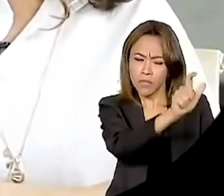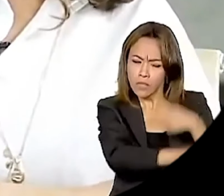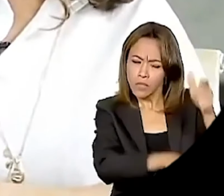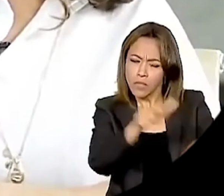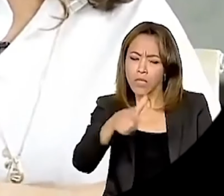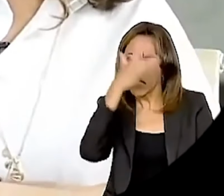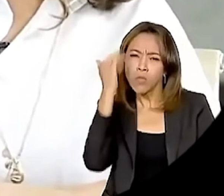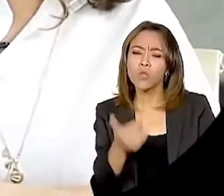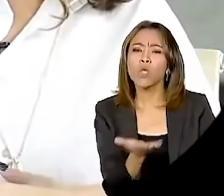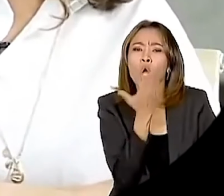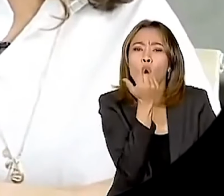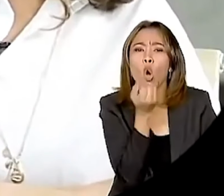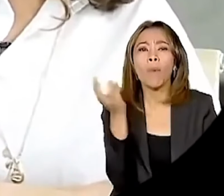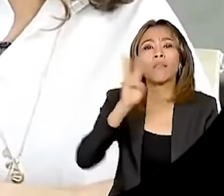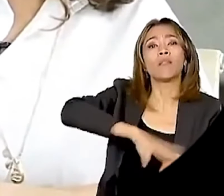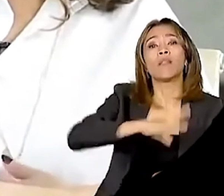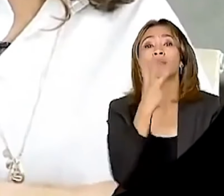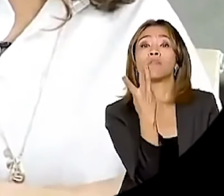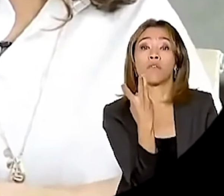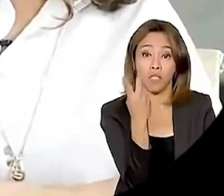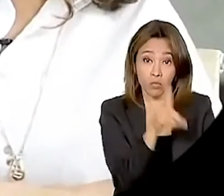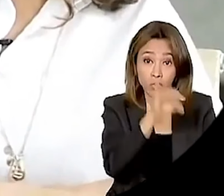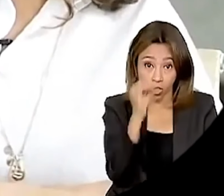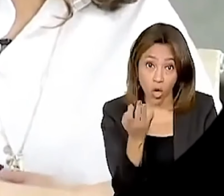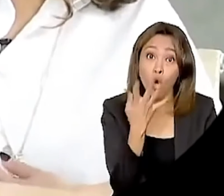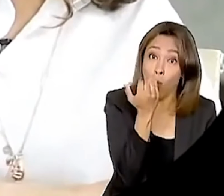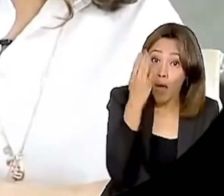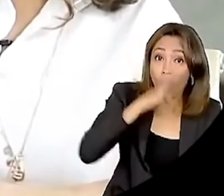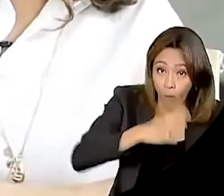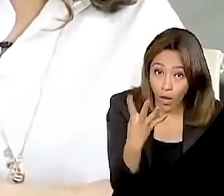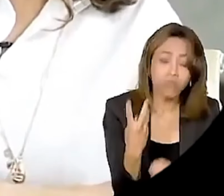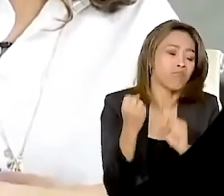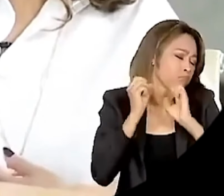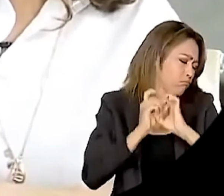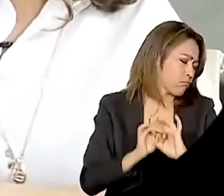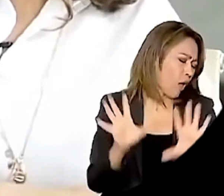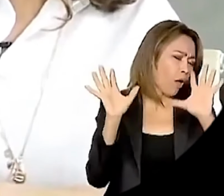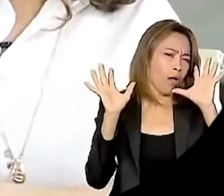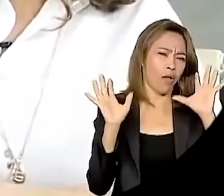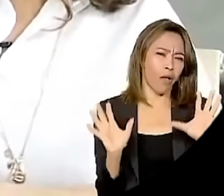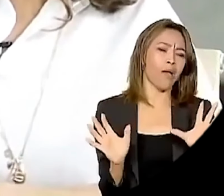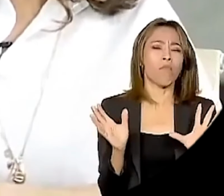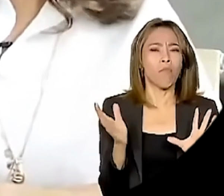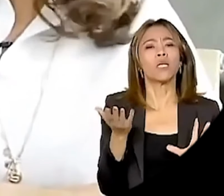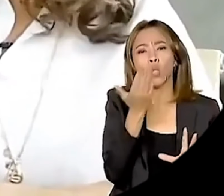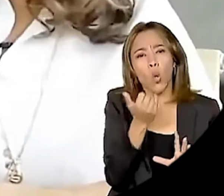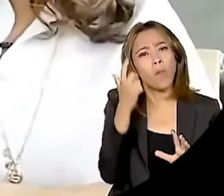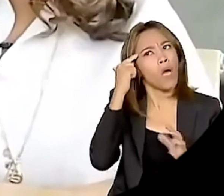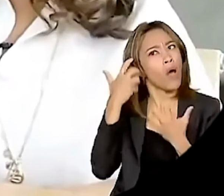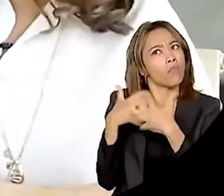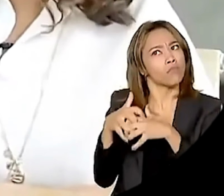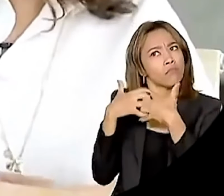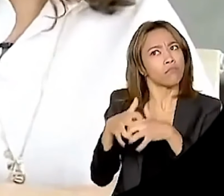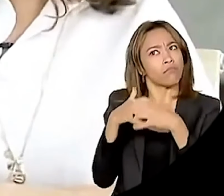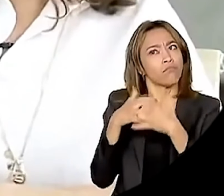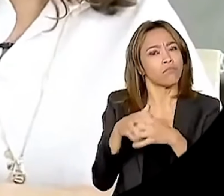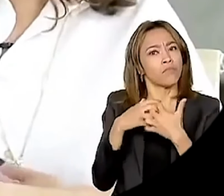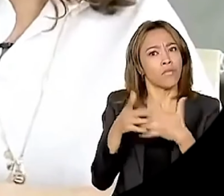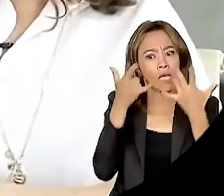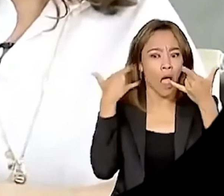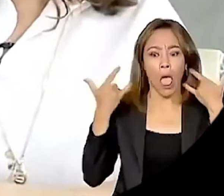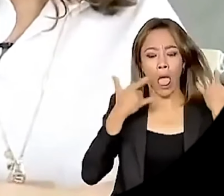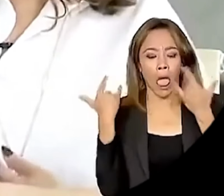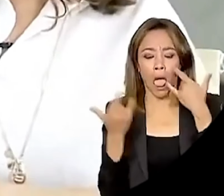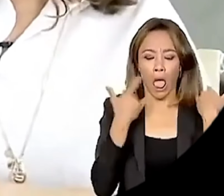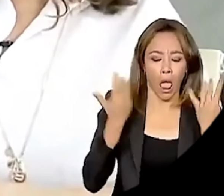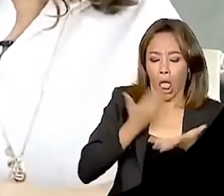dos 20 anos do Bolsa Família. Foi o primeiro evento público dele desde as cirurgias às quais foi submetido em setembro. Abre